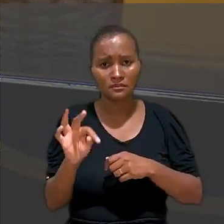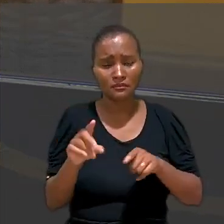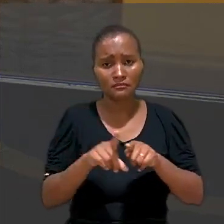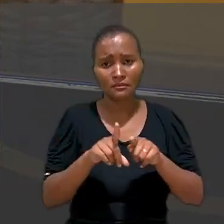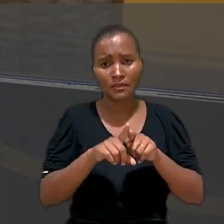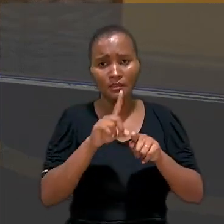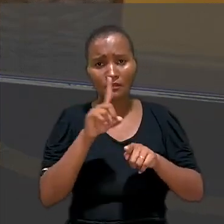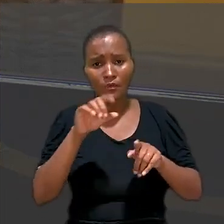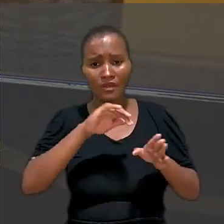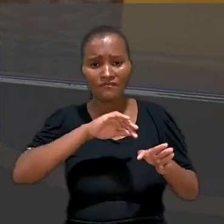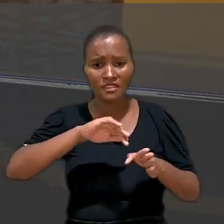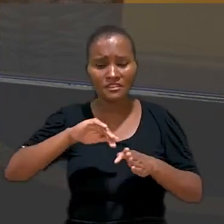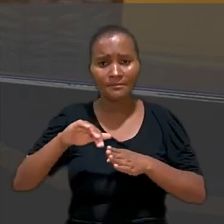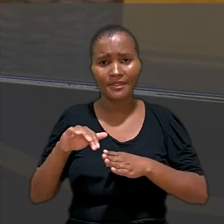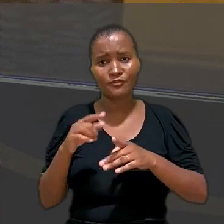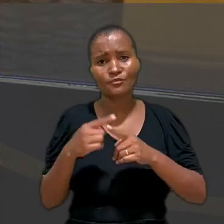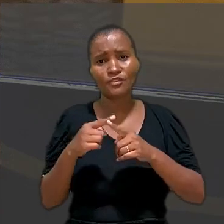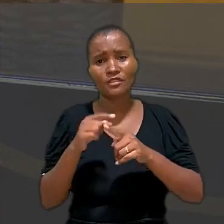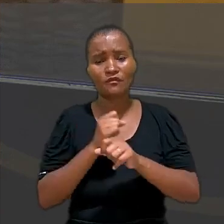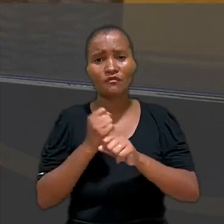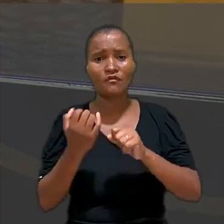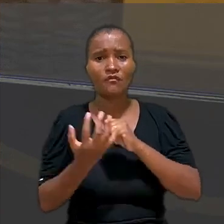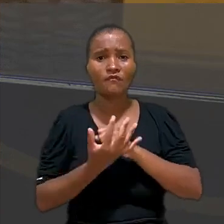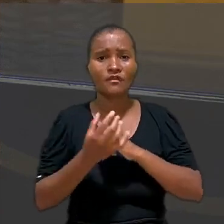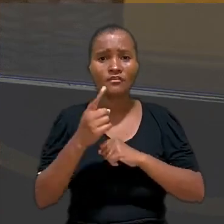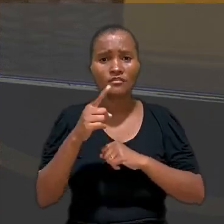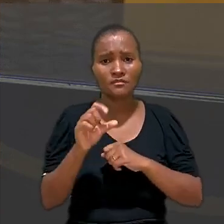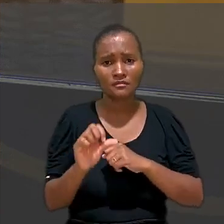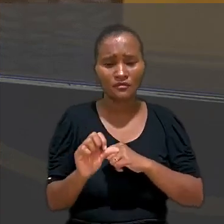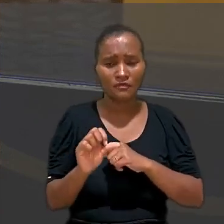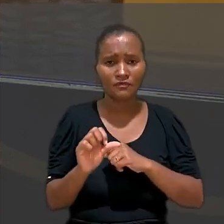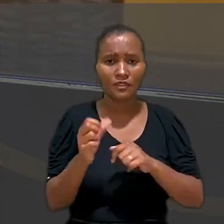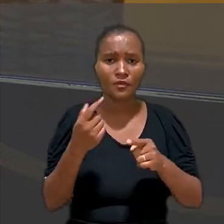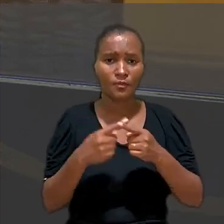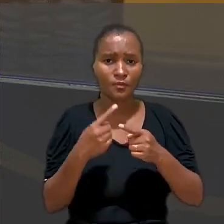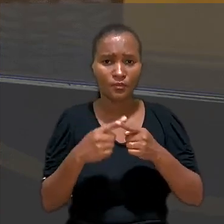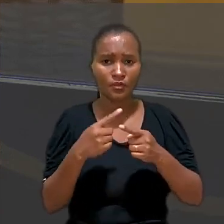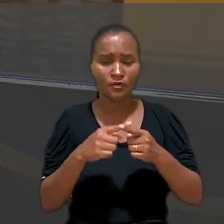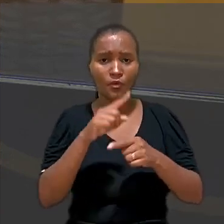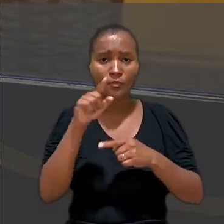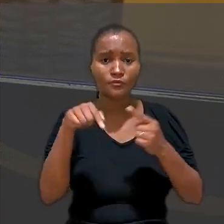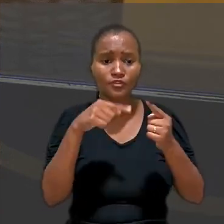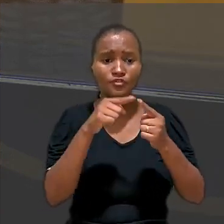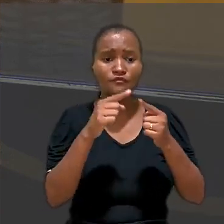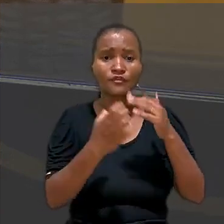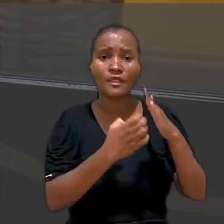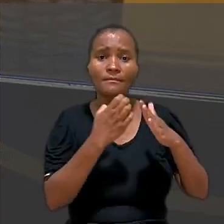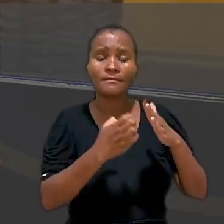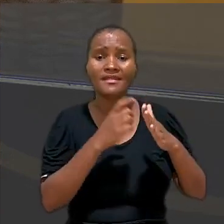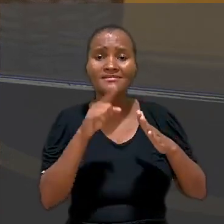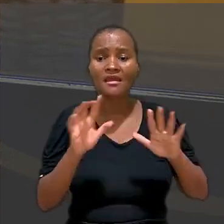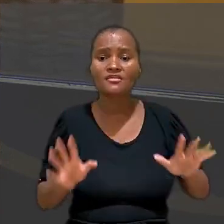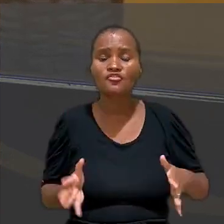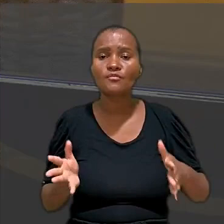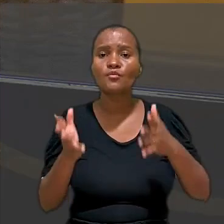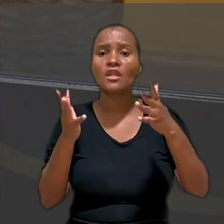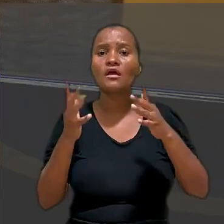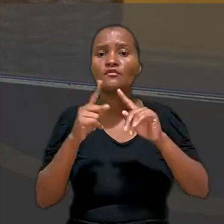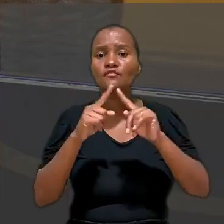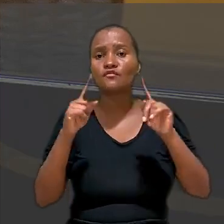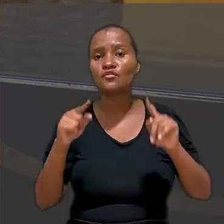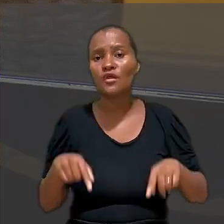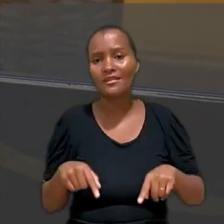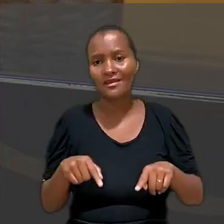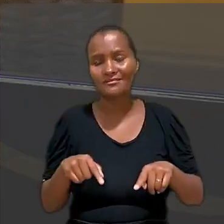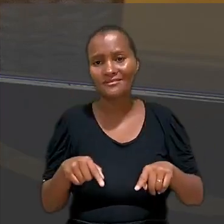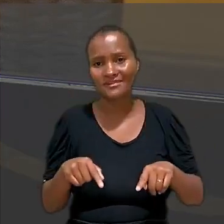CLT, nem os afastamentos decorrentes da Covid-19. Isso porque o intuito do empregador é estimular